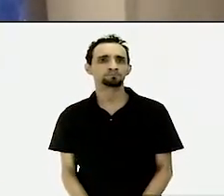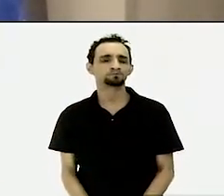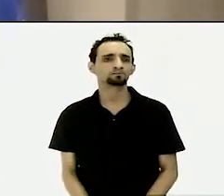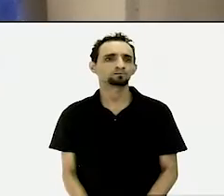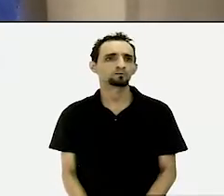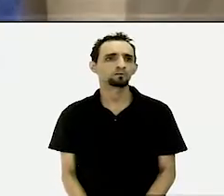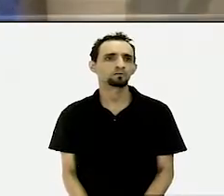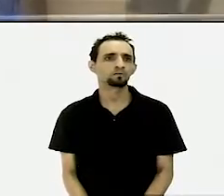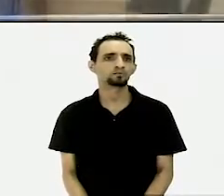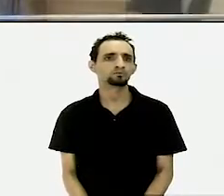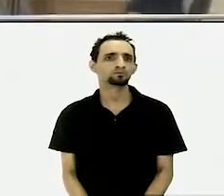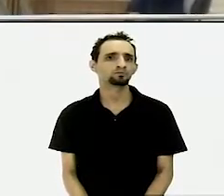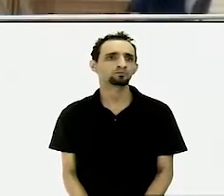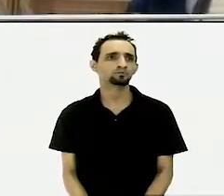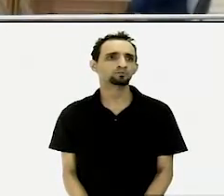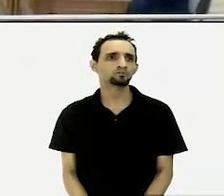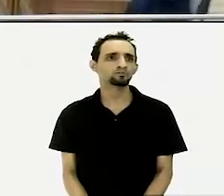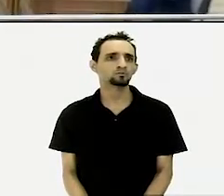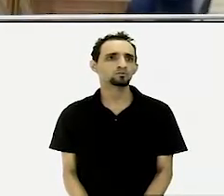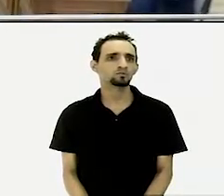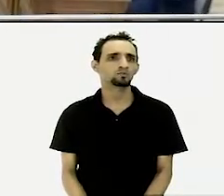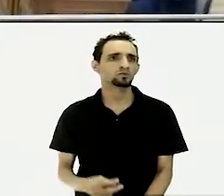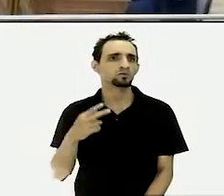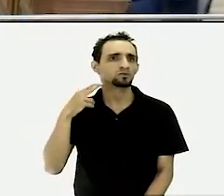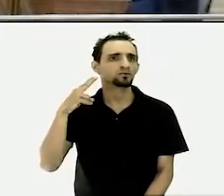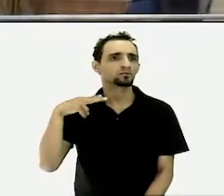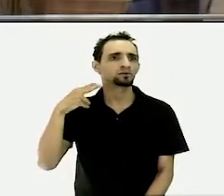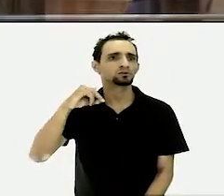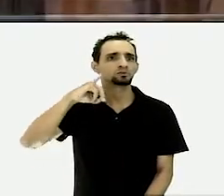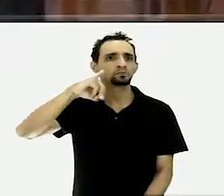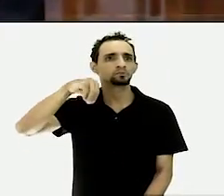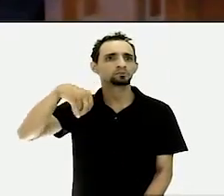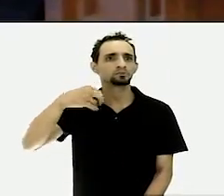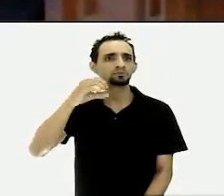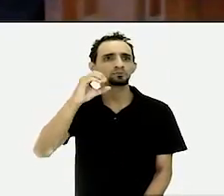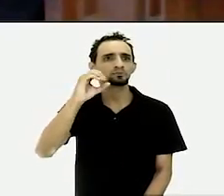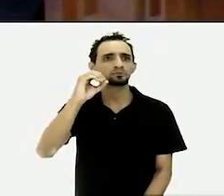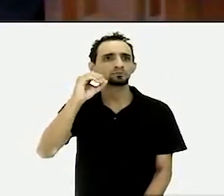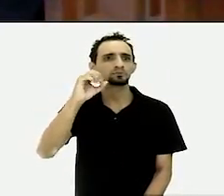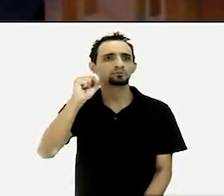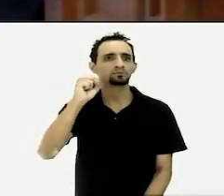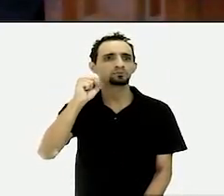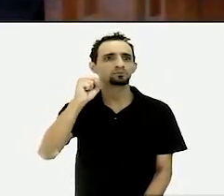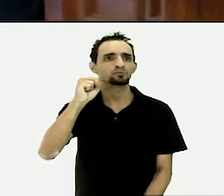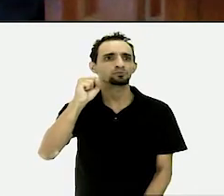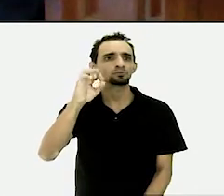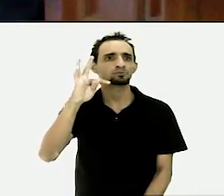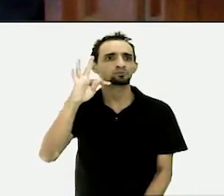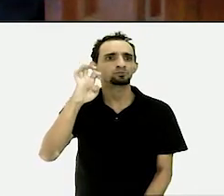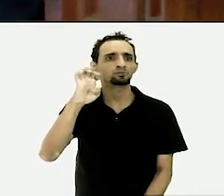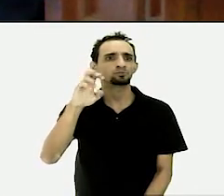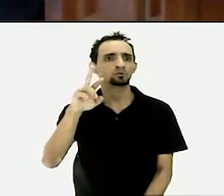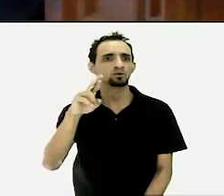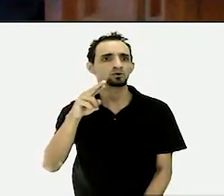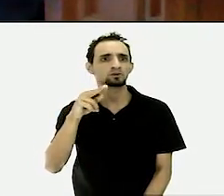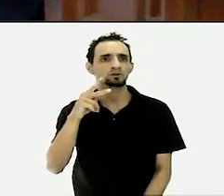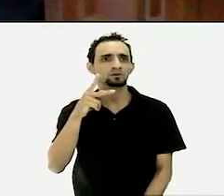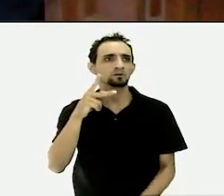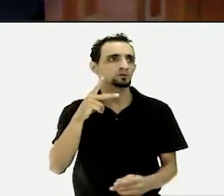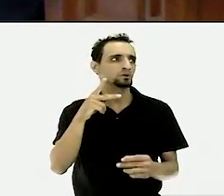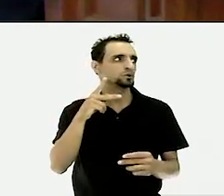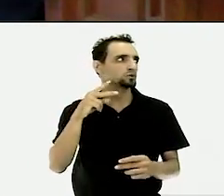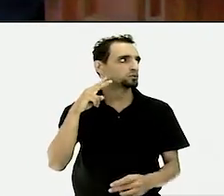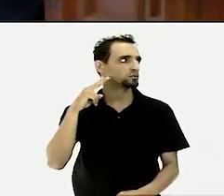certeza, conforme o Breve falou, eu tenho certeza, a gente não tem, mas esperamos que isso não aconteça, né?